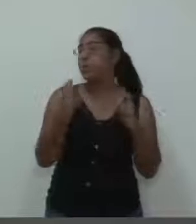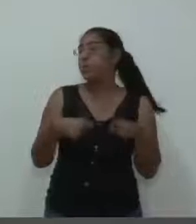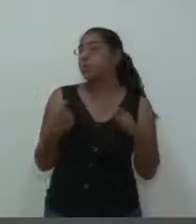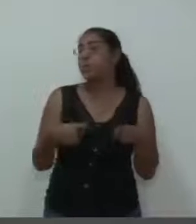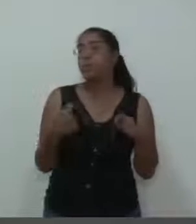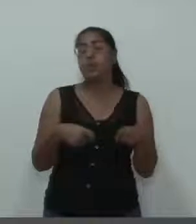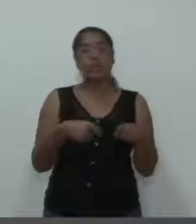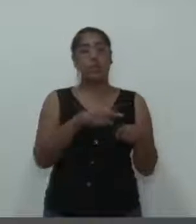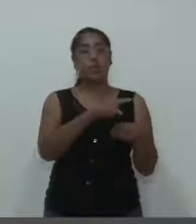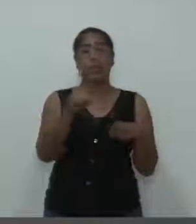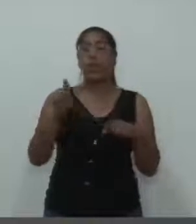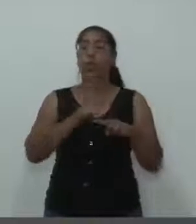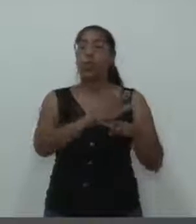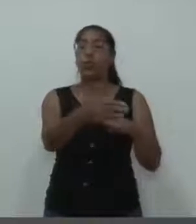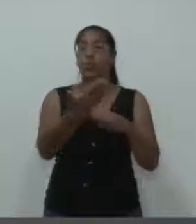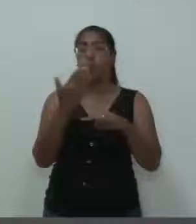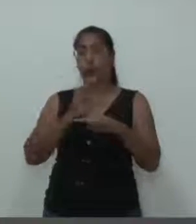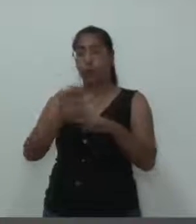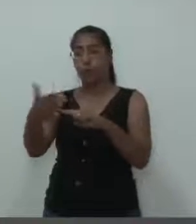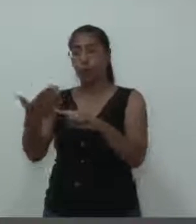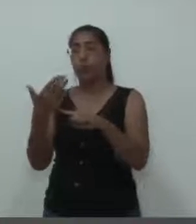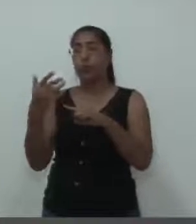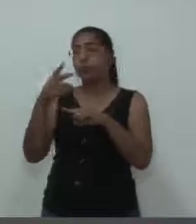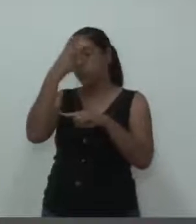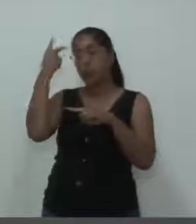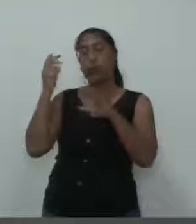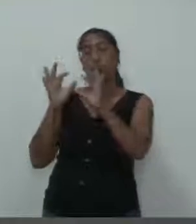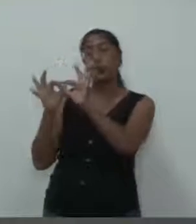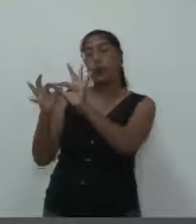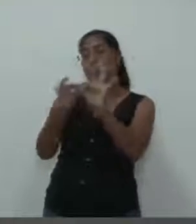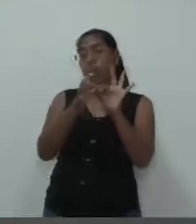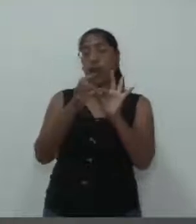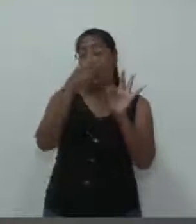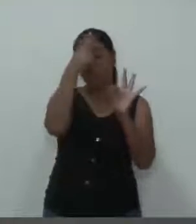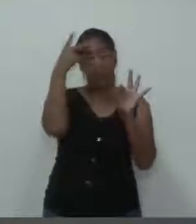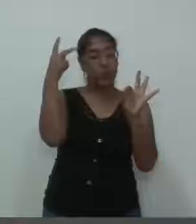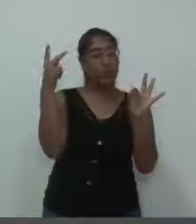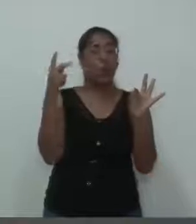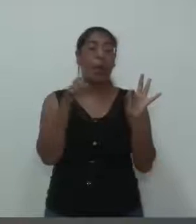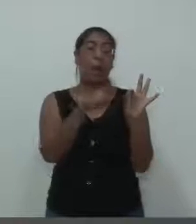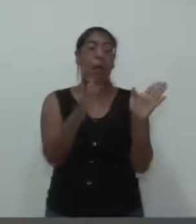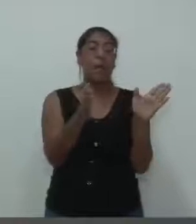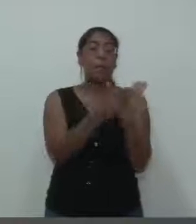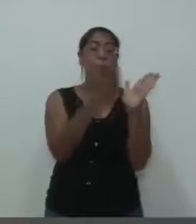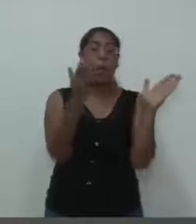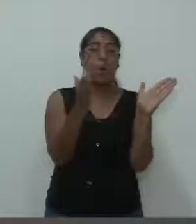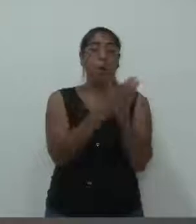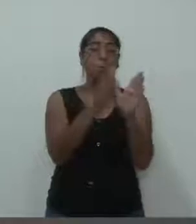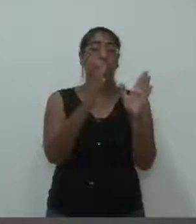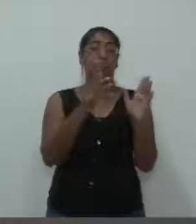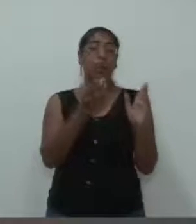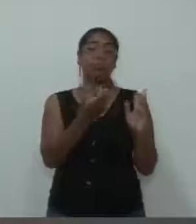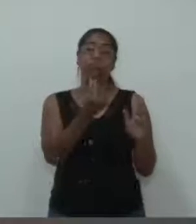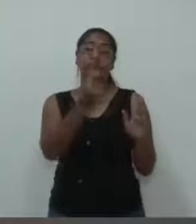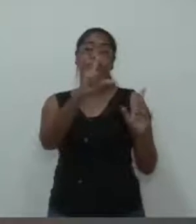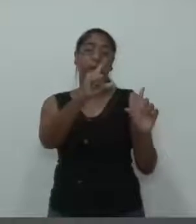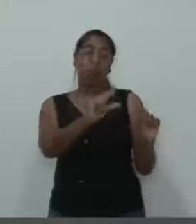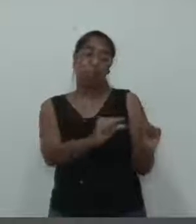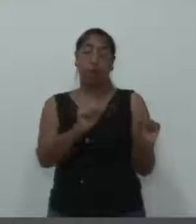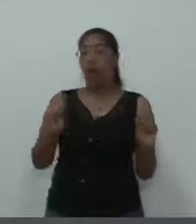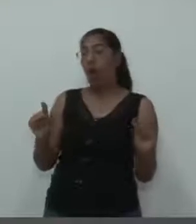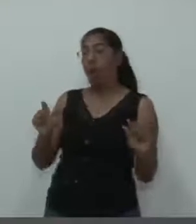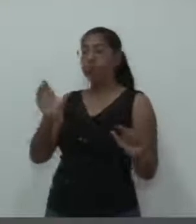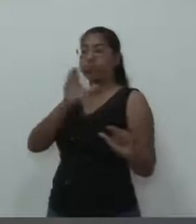distâncias entre os poucos que muito possuem e os muitos que possuem cada vez menos. É preciso que o desenvolvimento econômico,